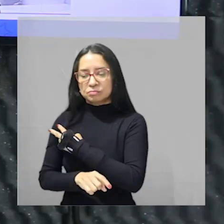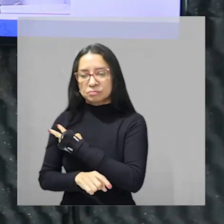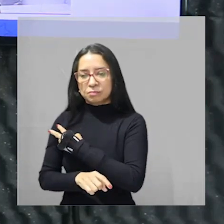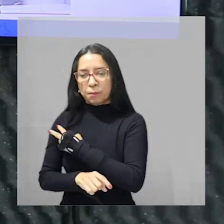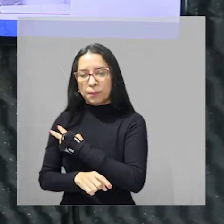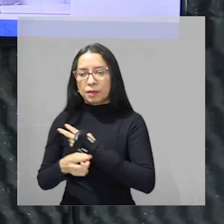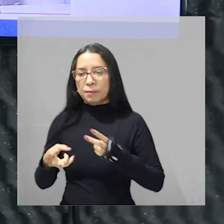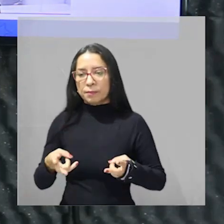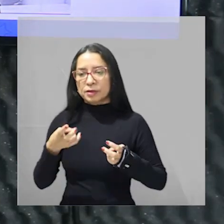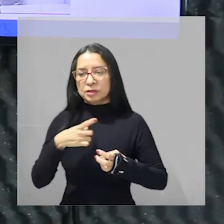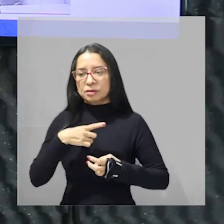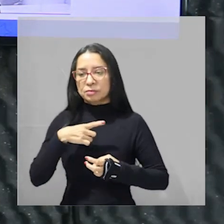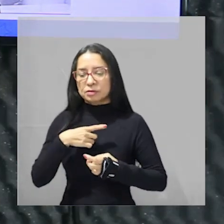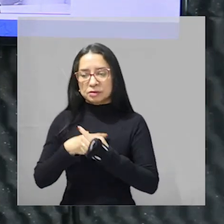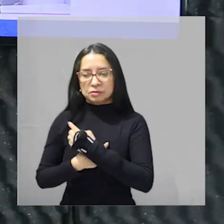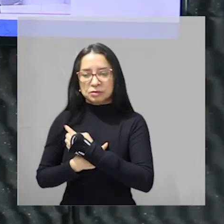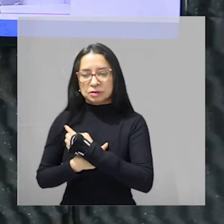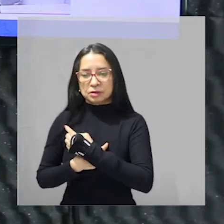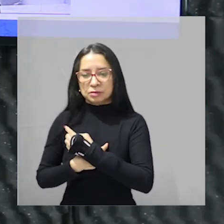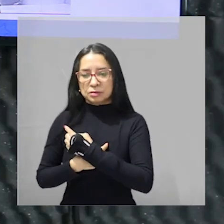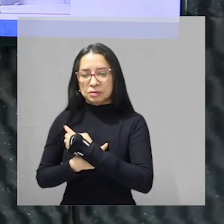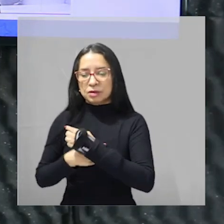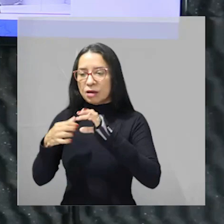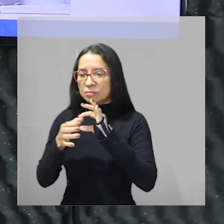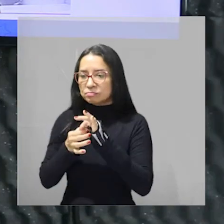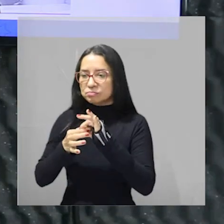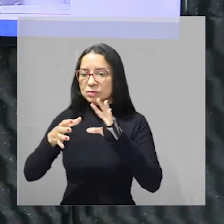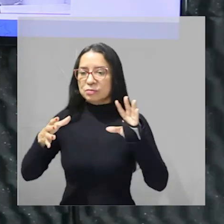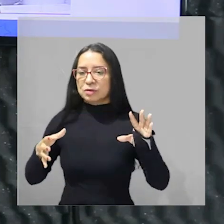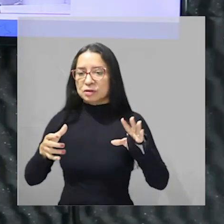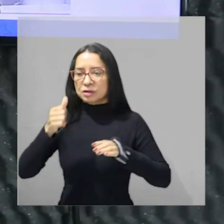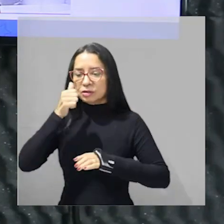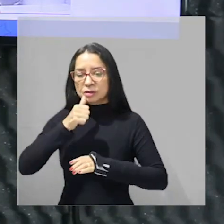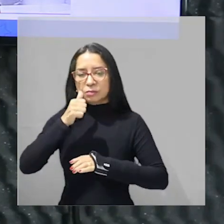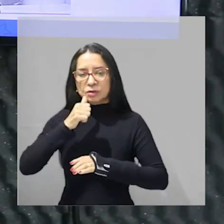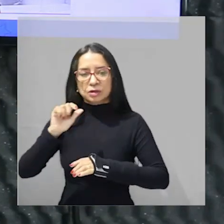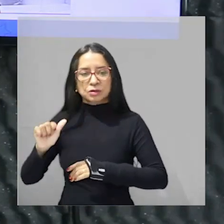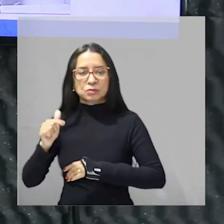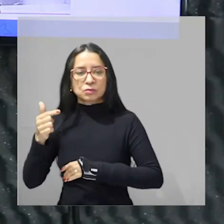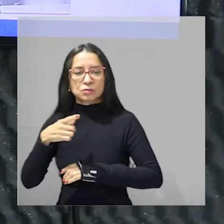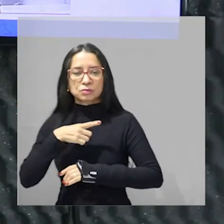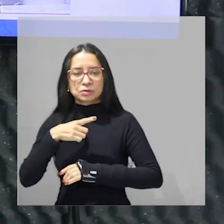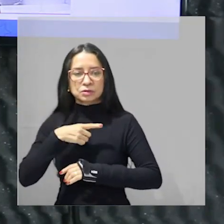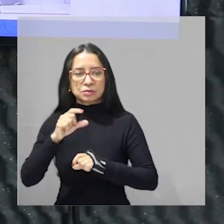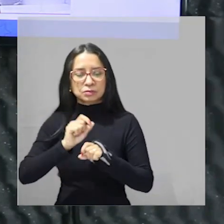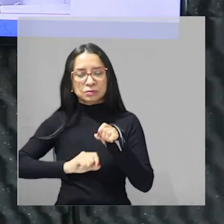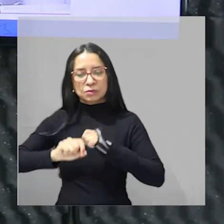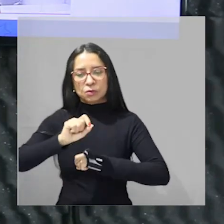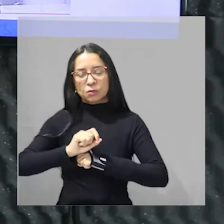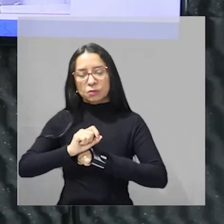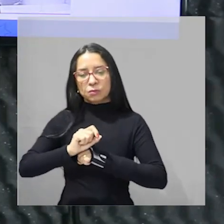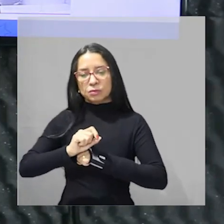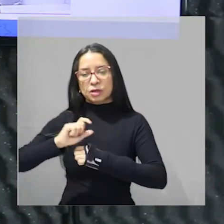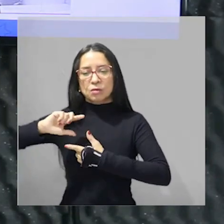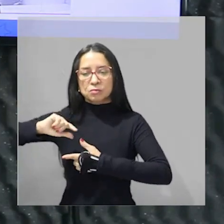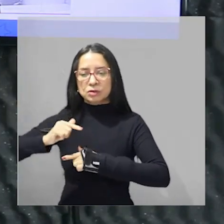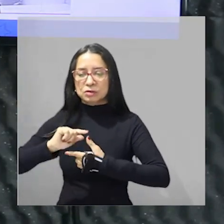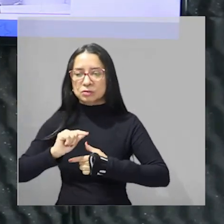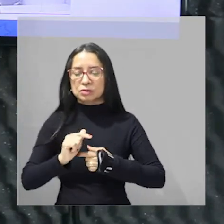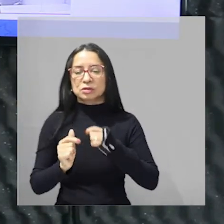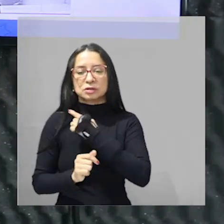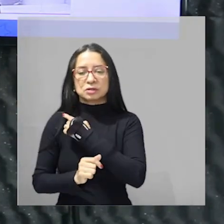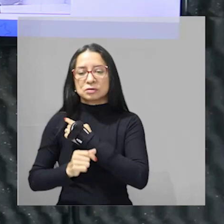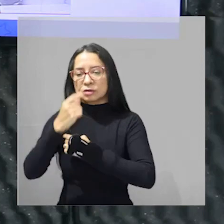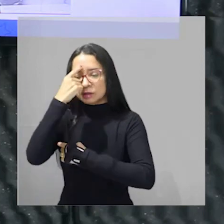gente percebe que tu tem de um lado aí uma liberdade, né, da mulher e do outro lado tu tem ali, né, de certa forma, um tradicionalismo, né,